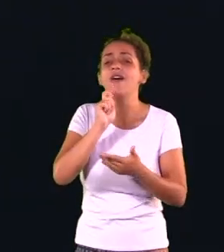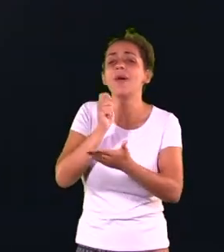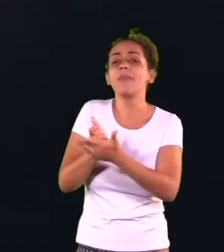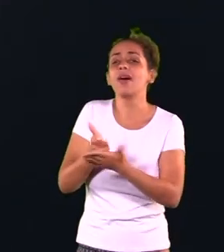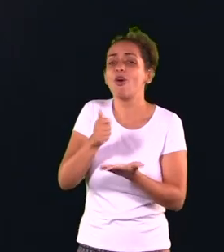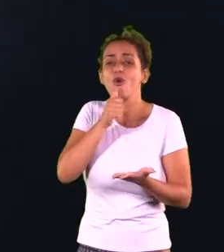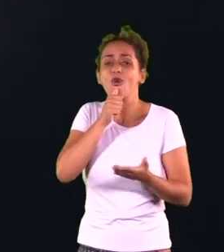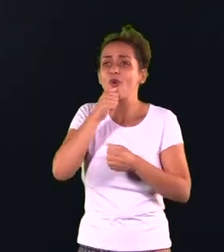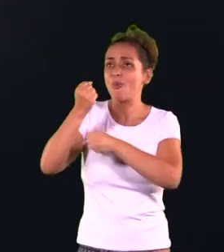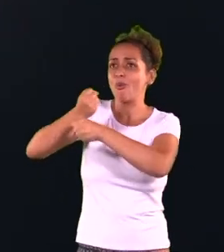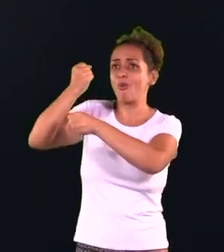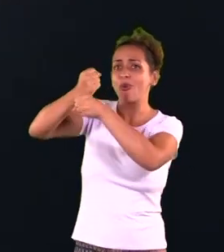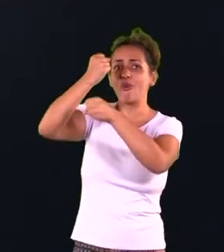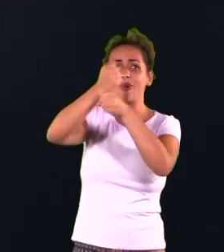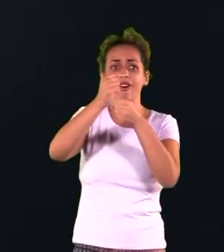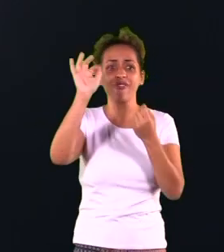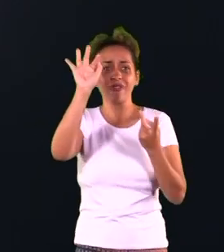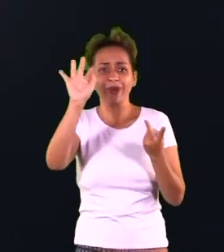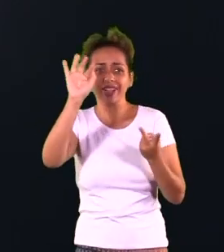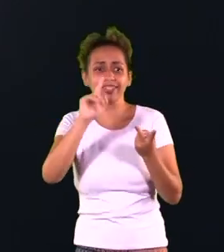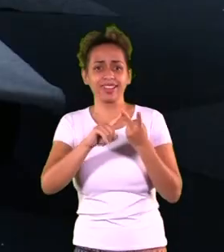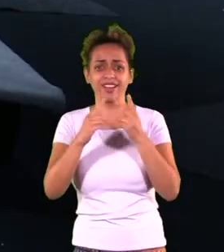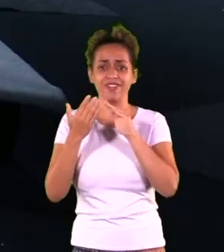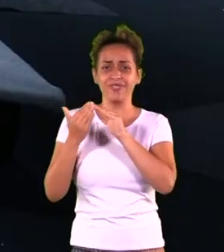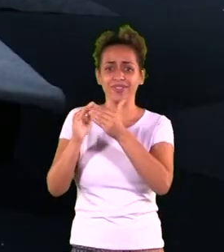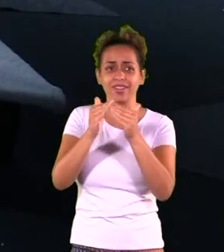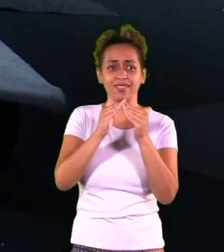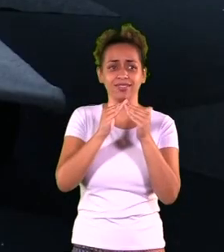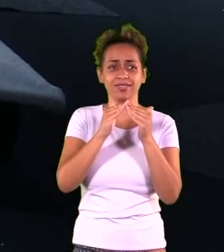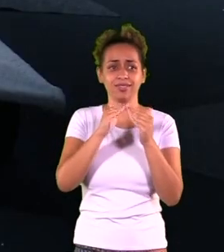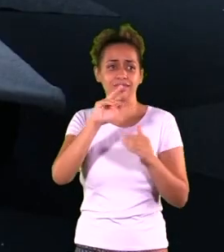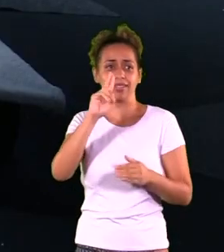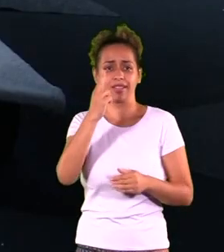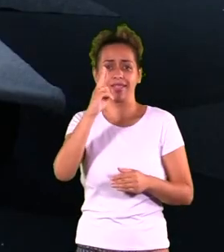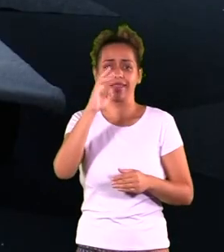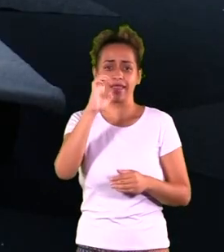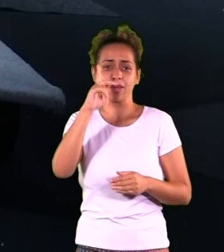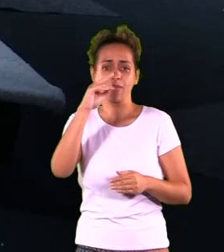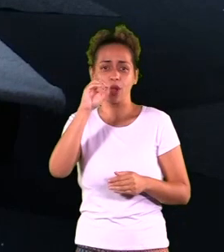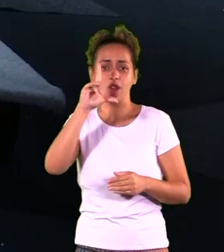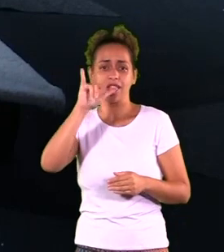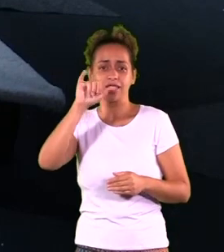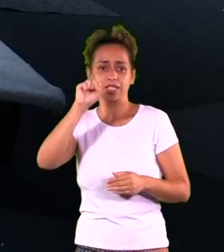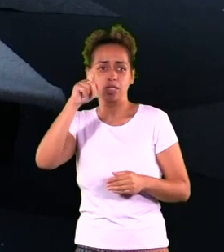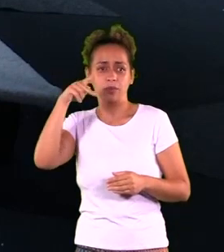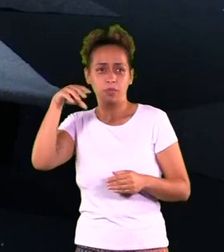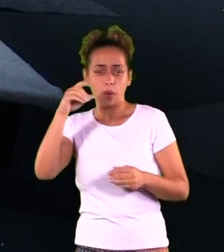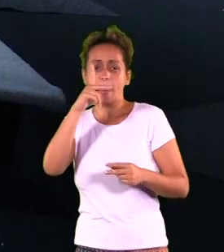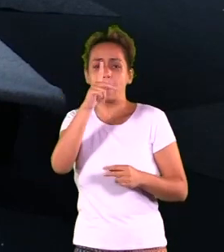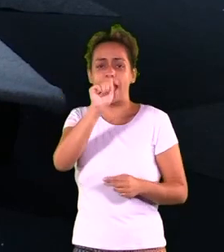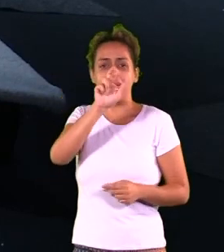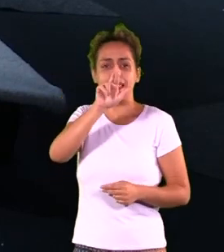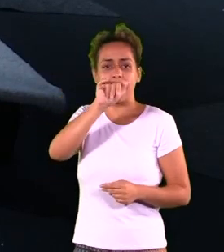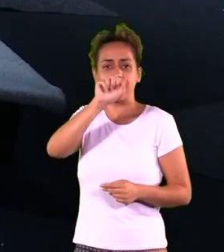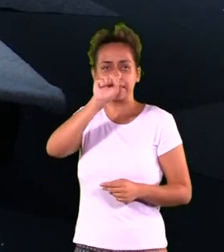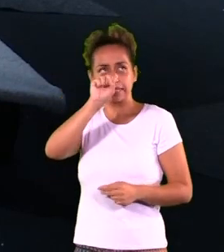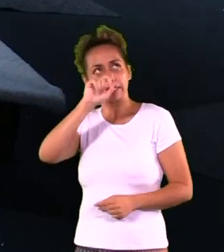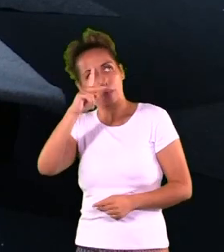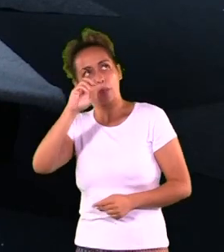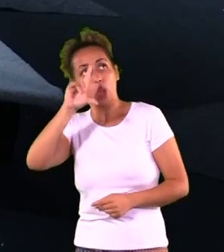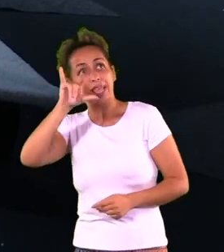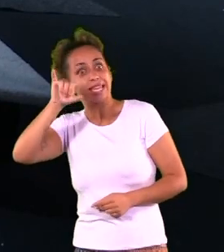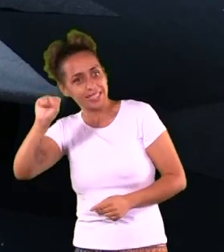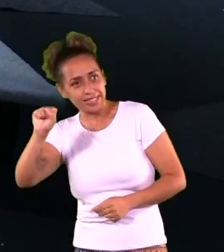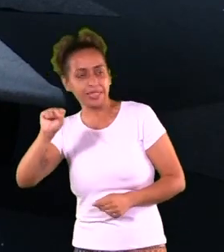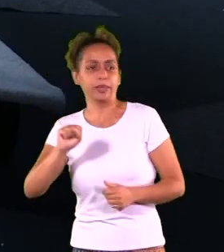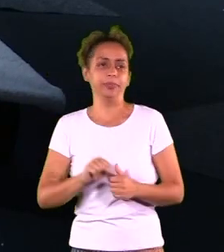do Paraisópolis ou de Vigário Geral e da Rocinha em PIN da zona